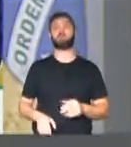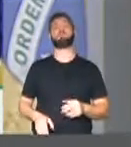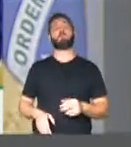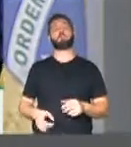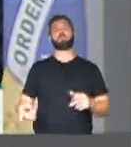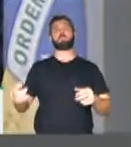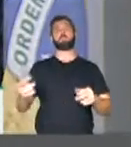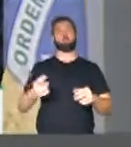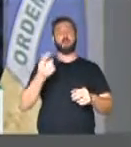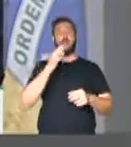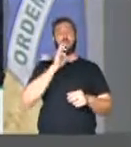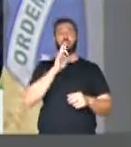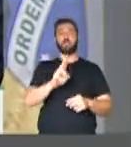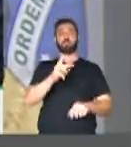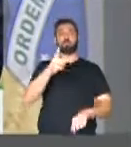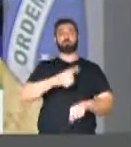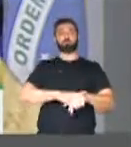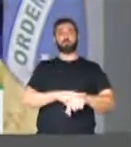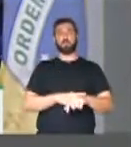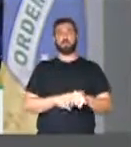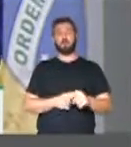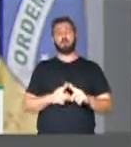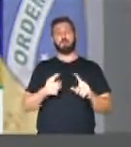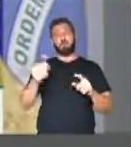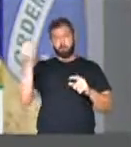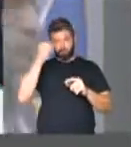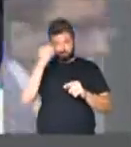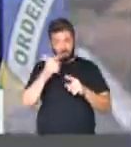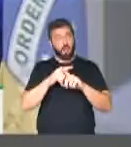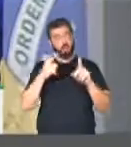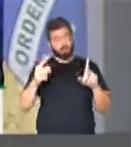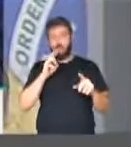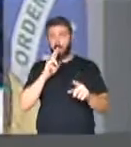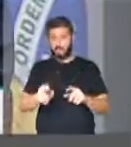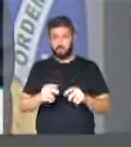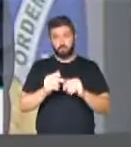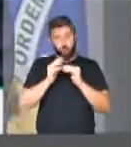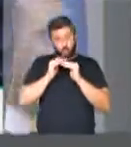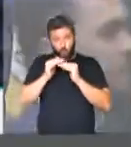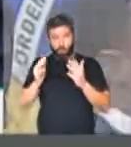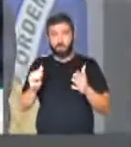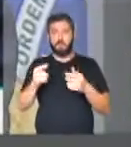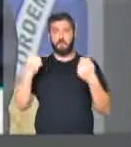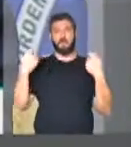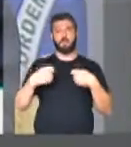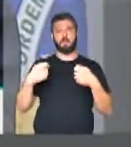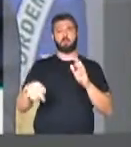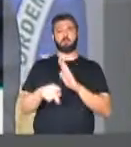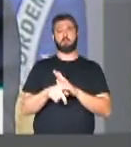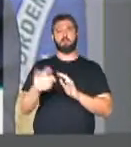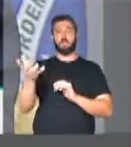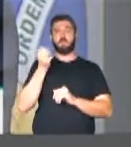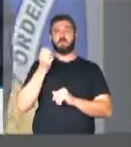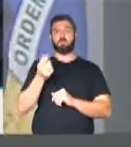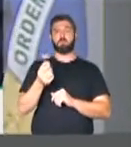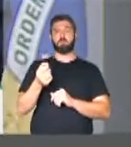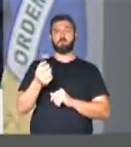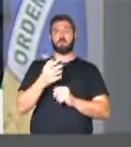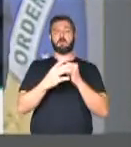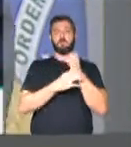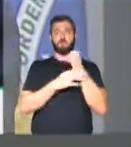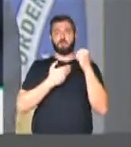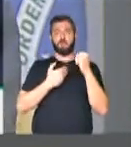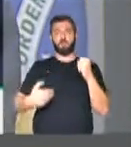vem sim responder, ainda que insuficientemente, mas vem responder minimamente à necessidade de financiamento da segurança